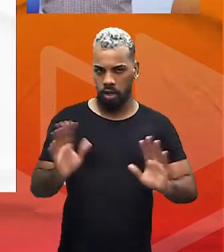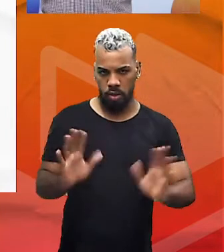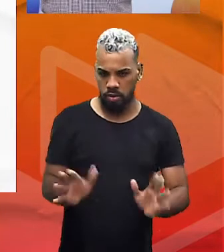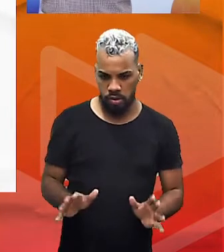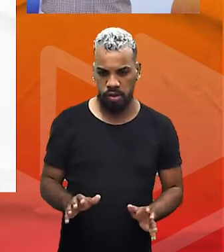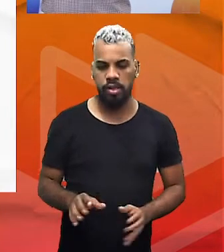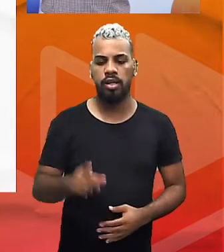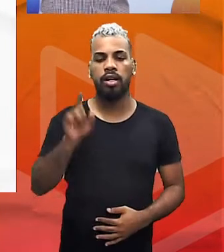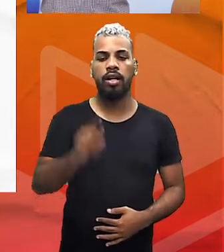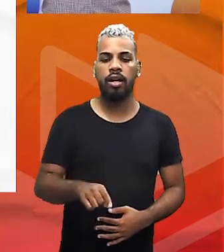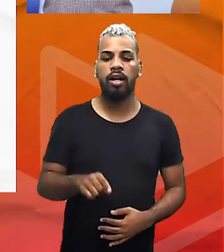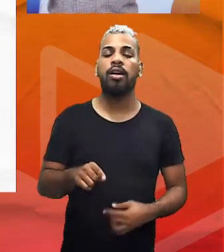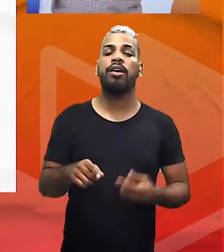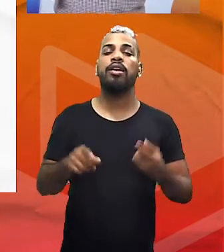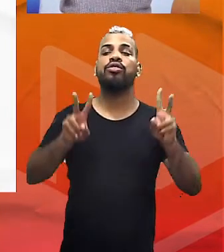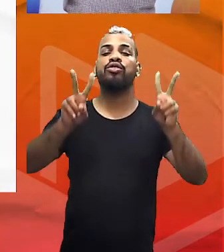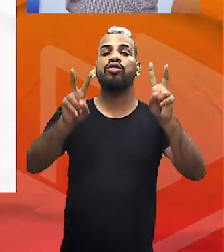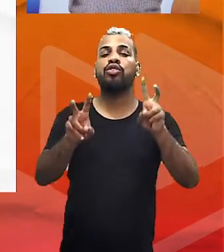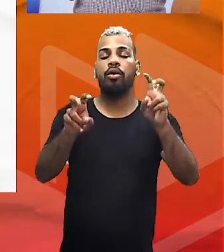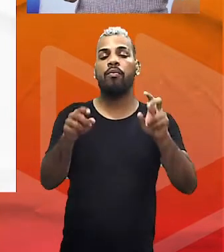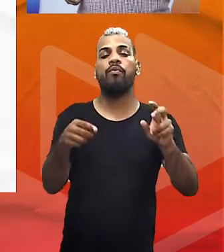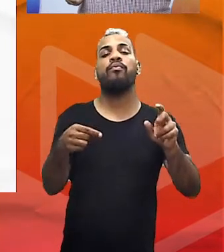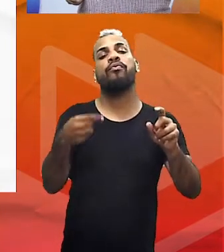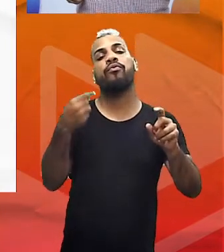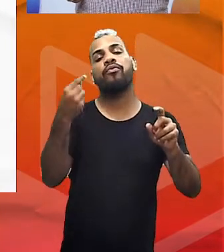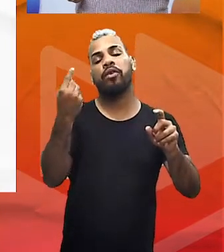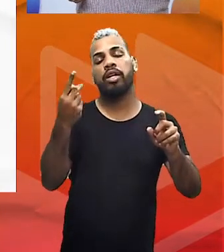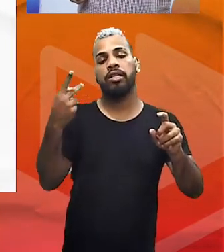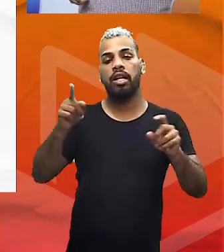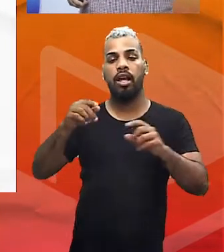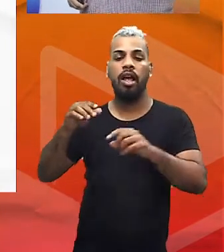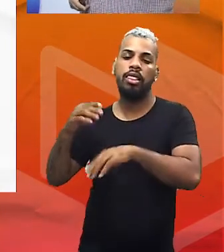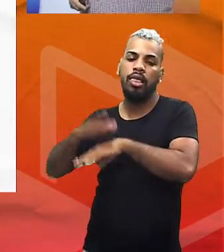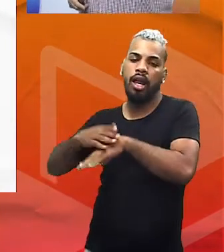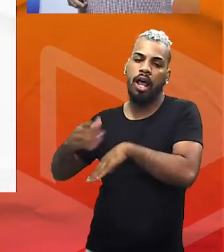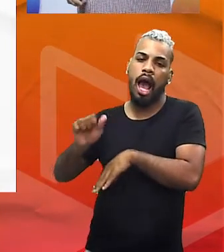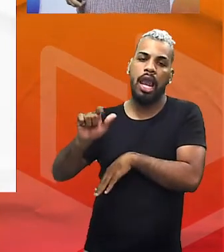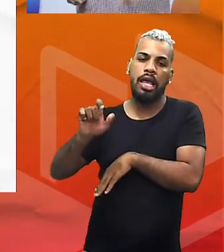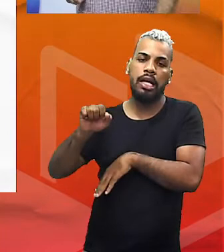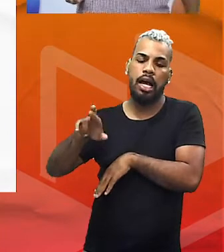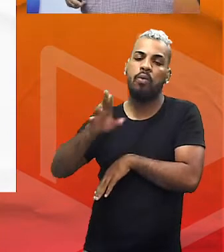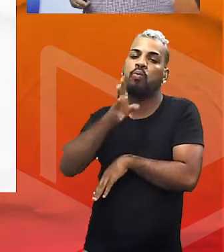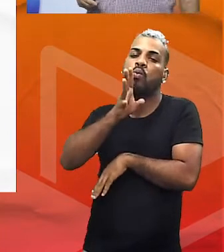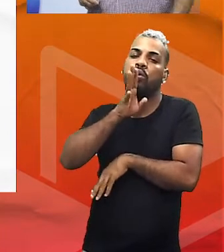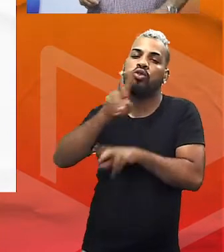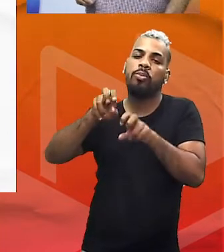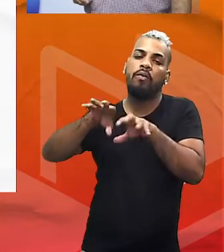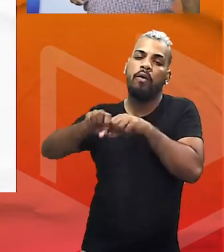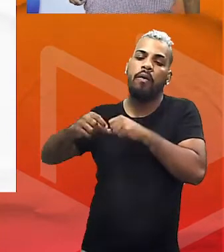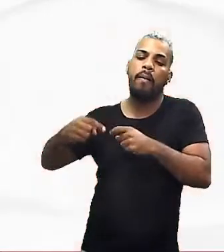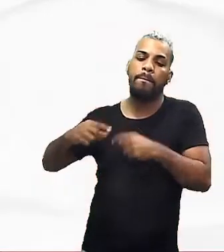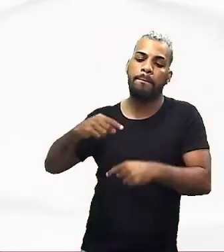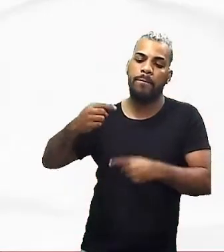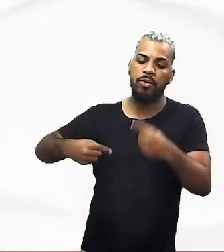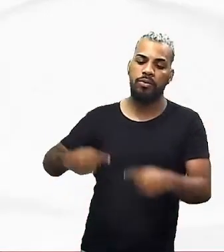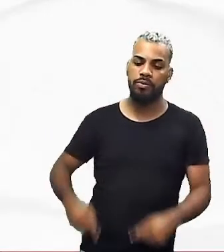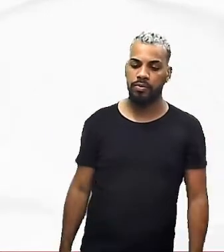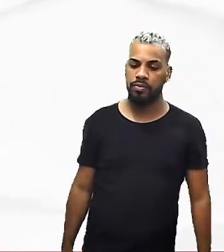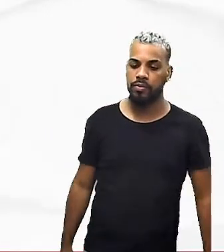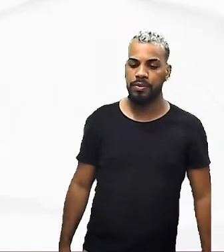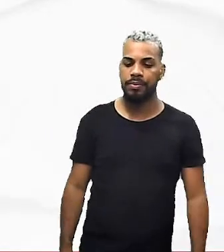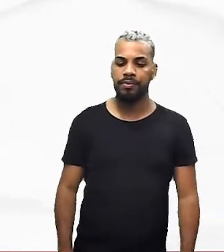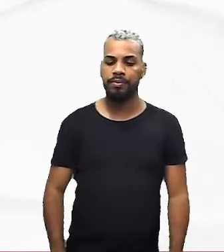uma tendência ao realismo, até pela sua formação política profunda, tá bom? Vamos continuar a leitura? Vamos lá, Angélica,